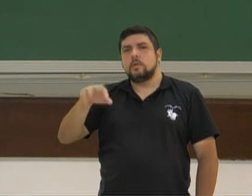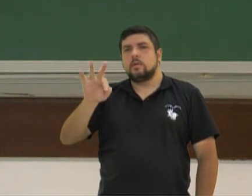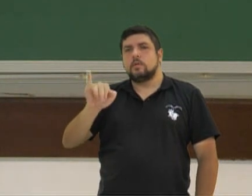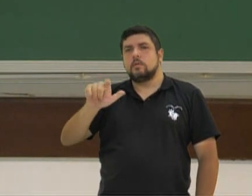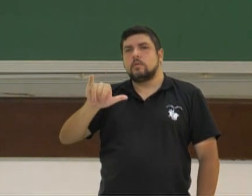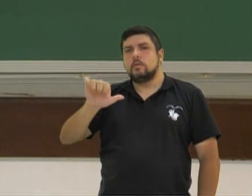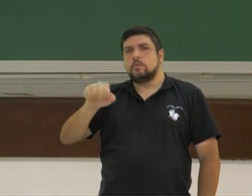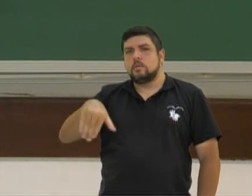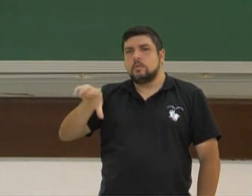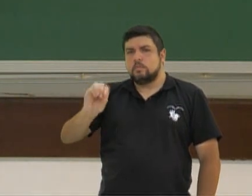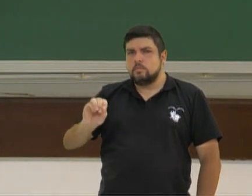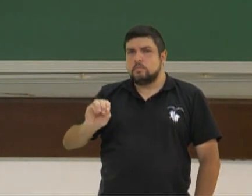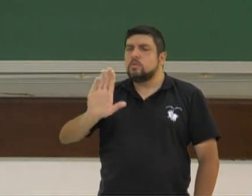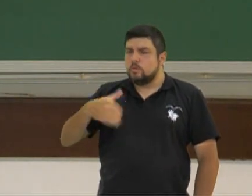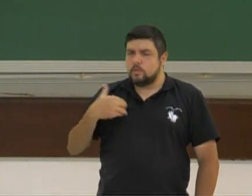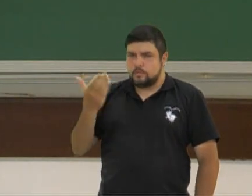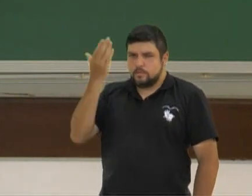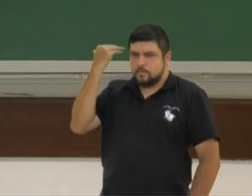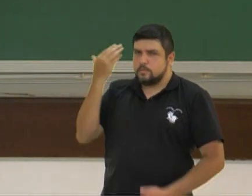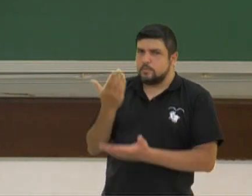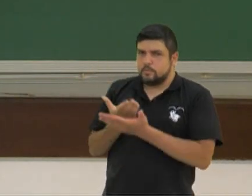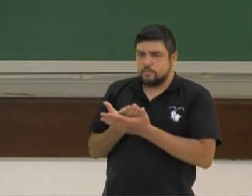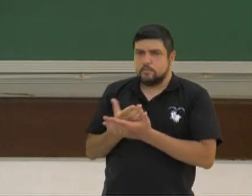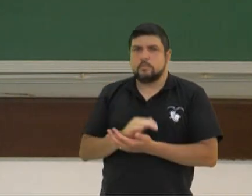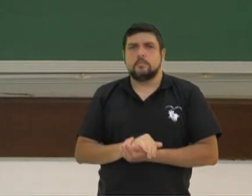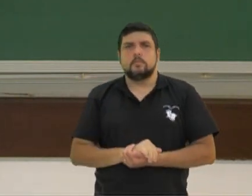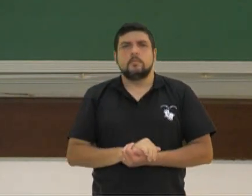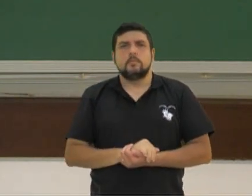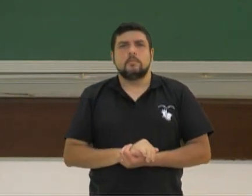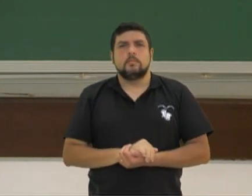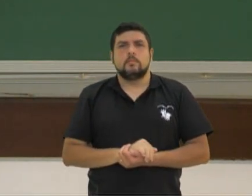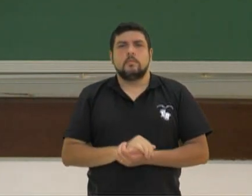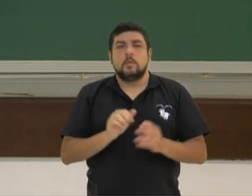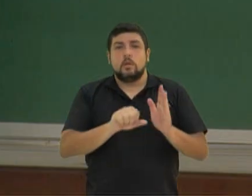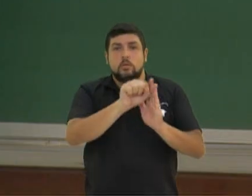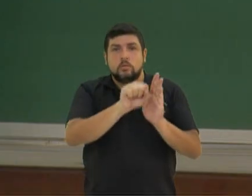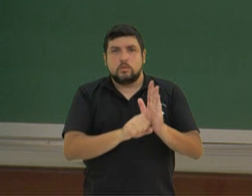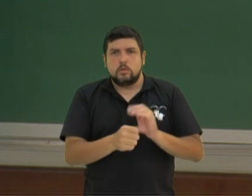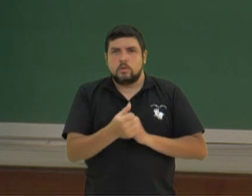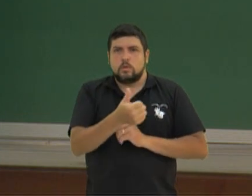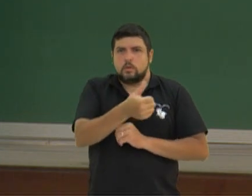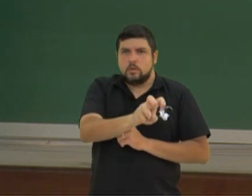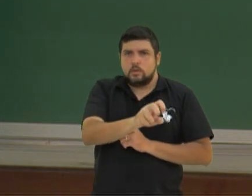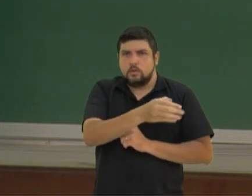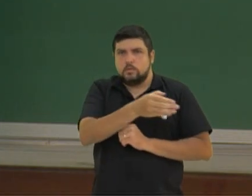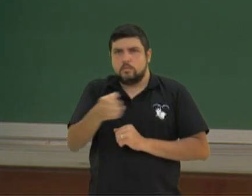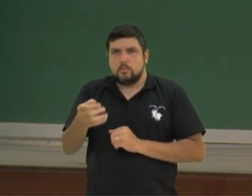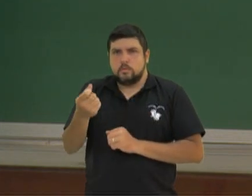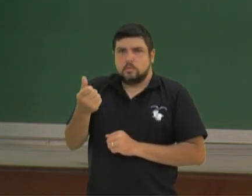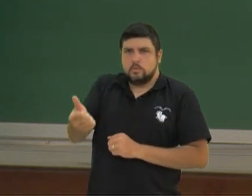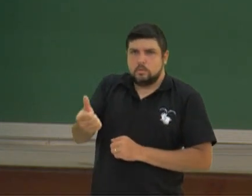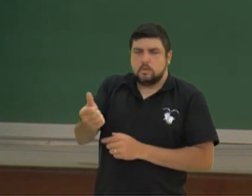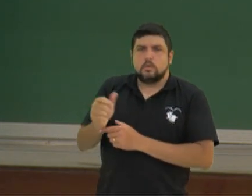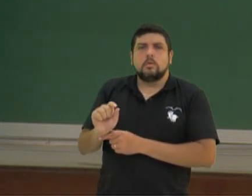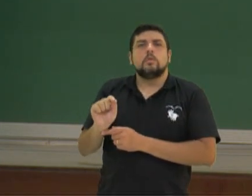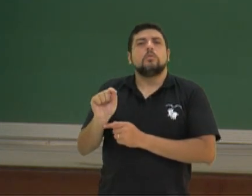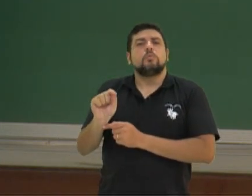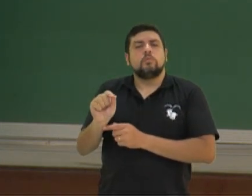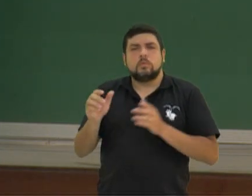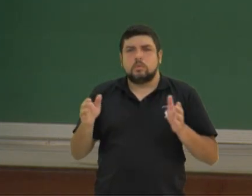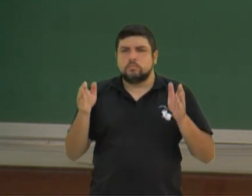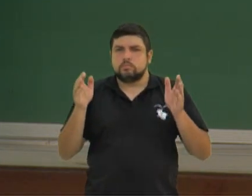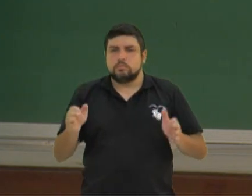também já tivemos uma aula sobre o mercantilismo. Entre o século XV e XVI vai ocorrer a